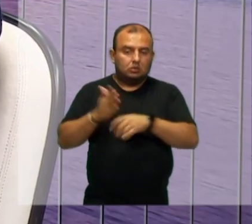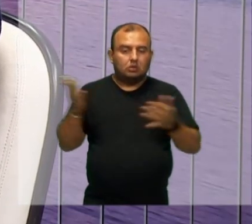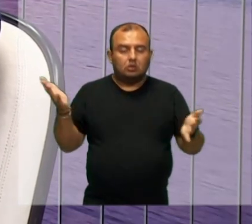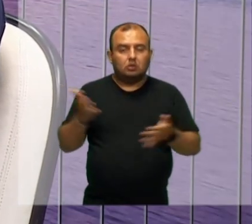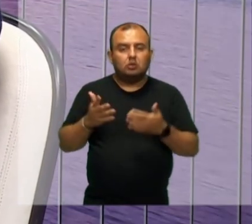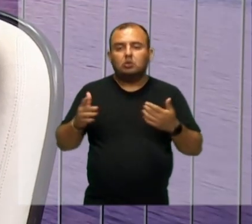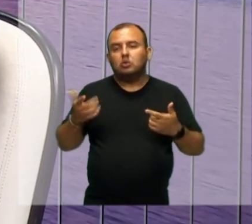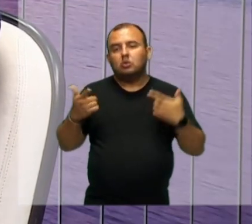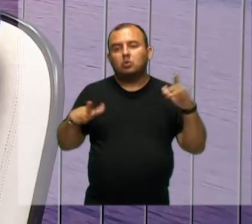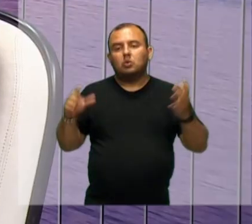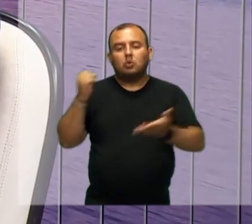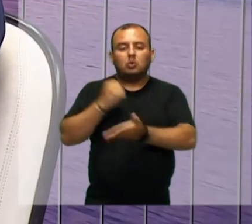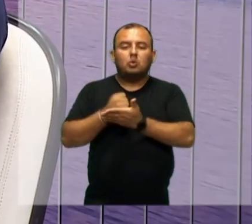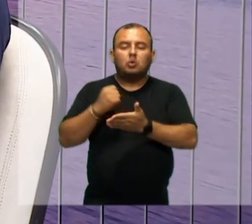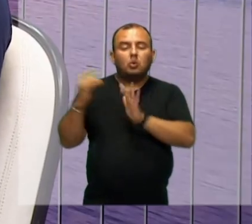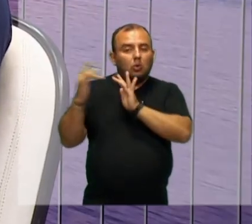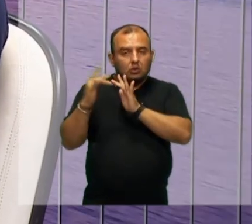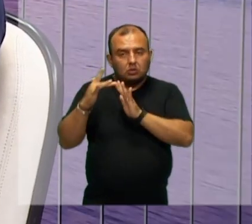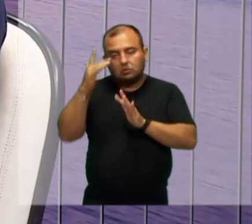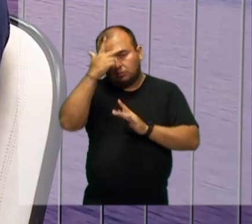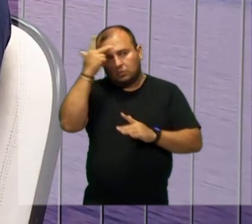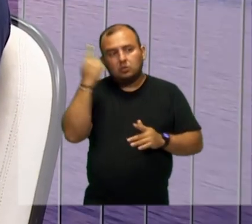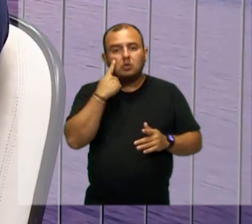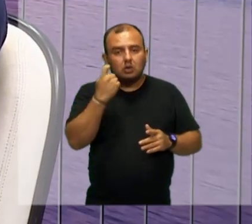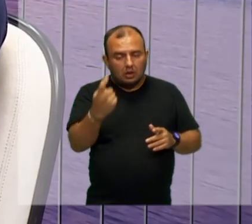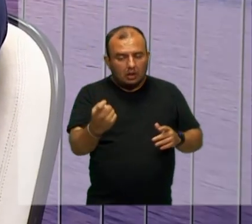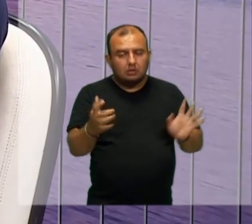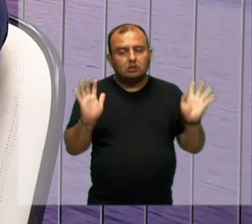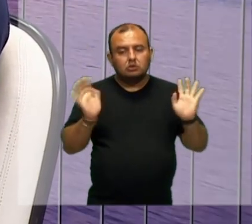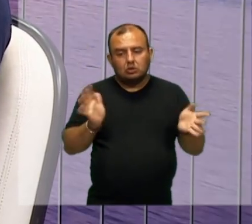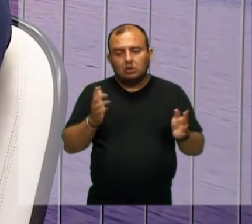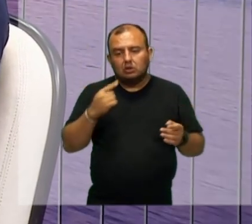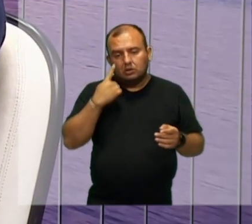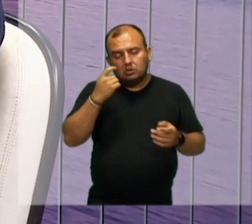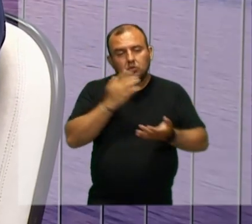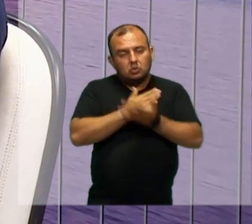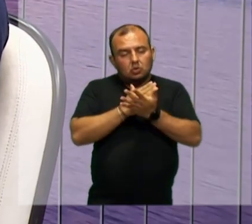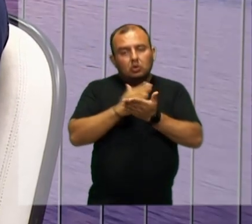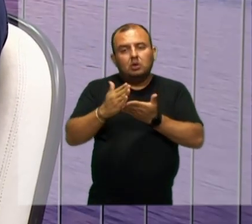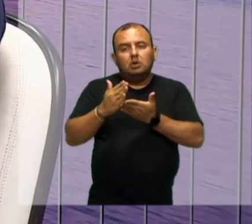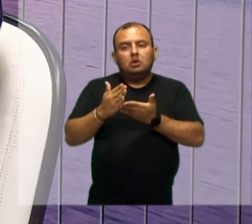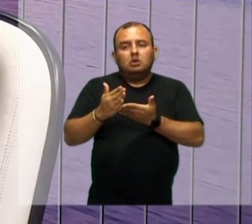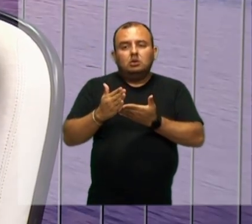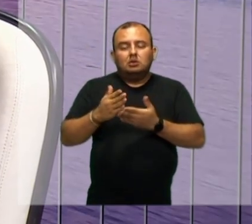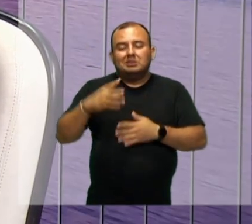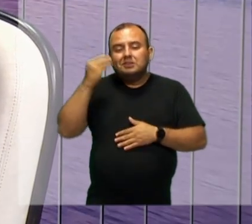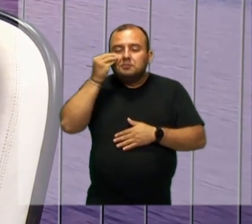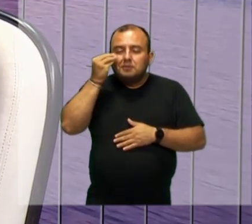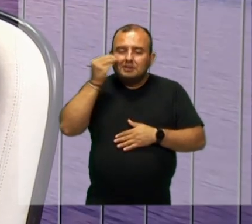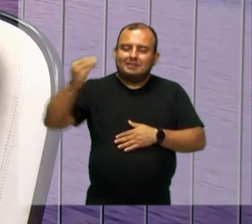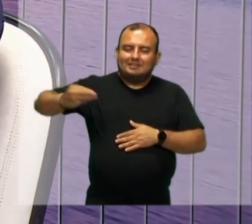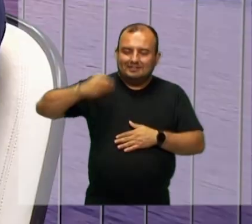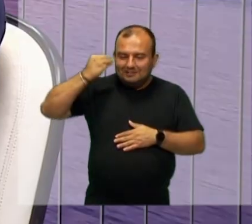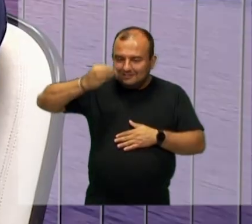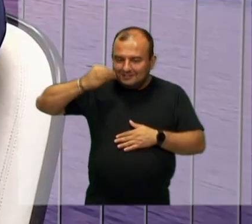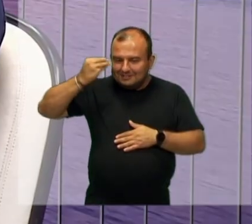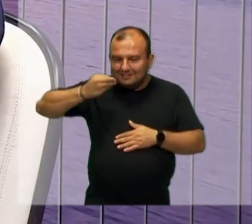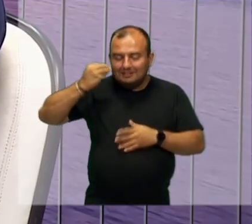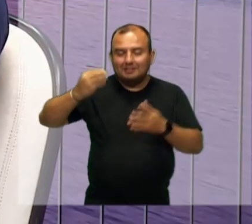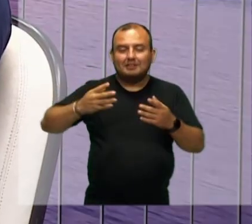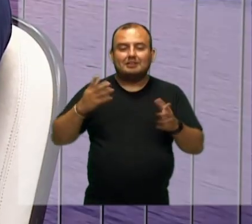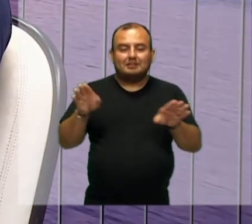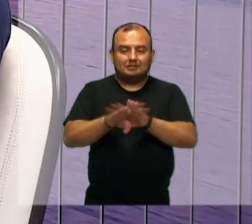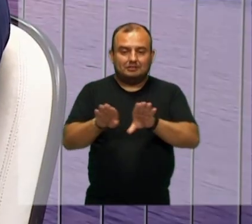mais alguns contatos de pessoas que estão interessadas em iniciar a sua experimentação, por assim dizer, a sua